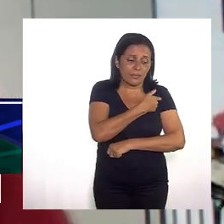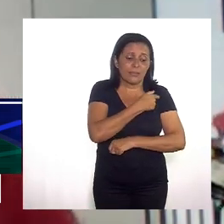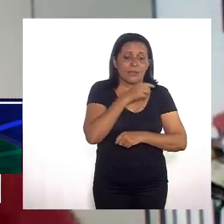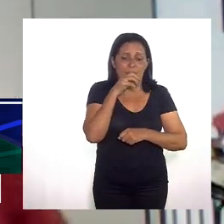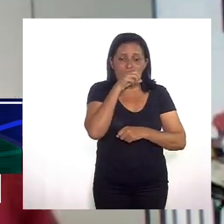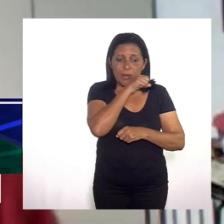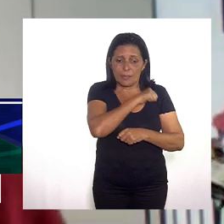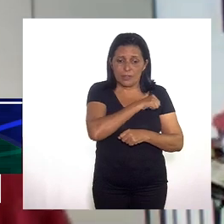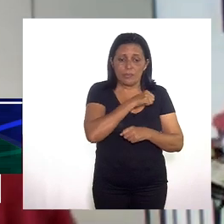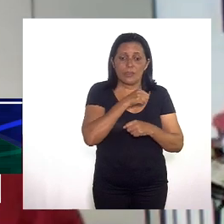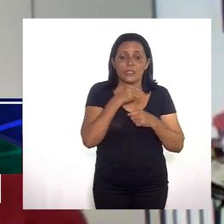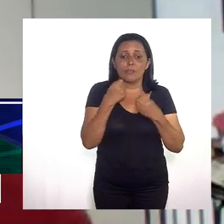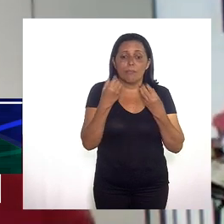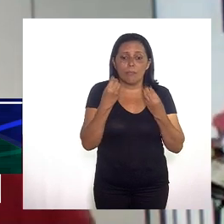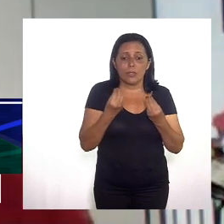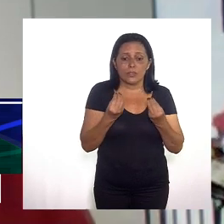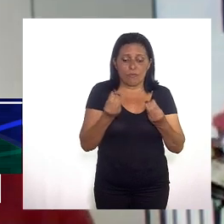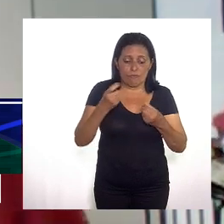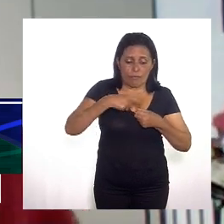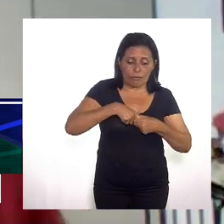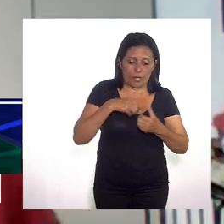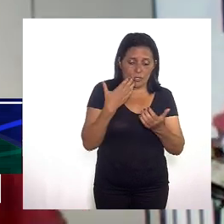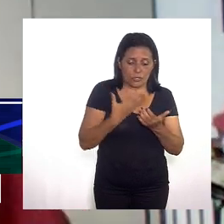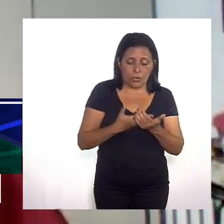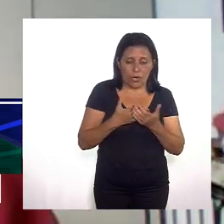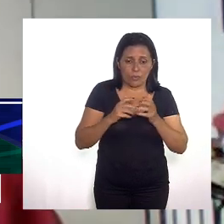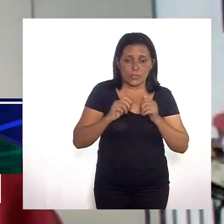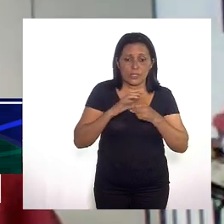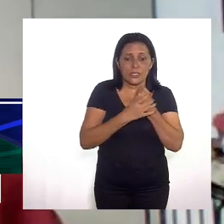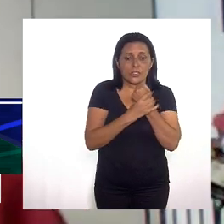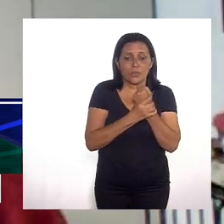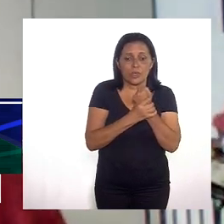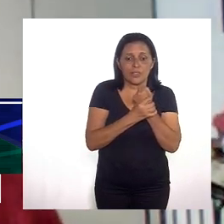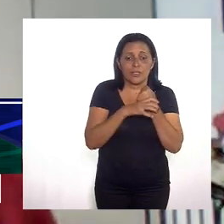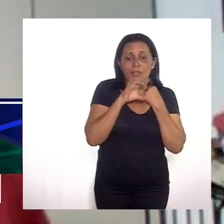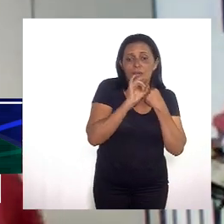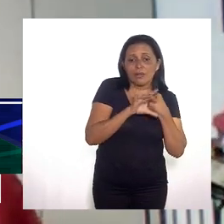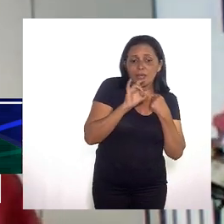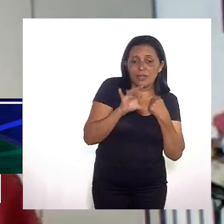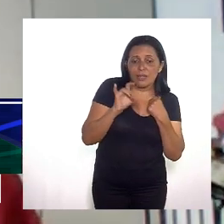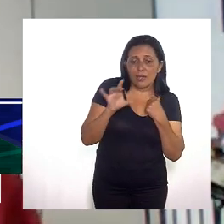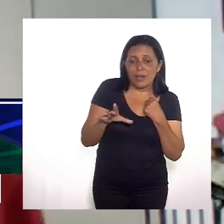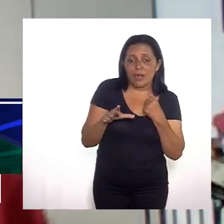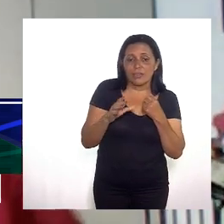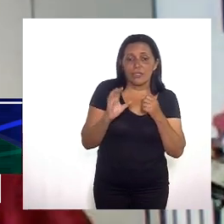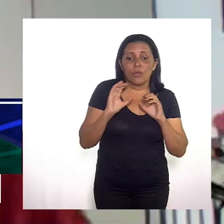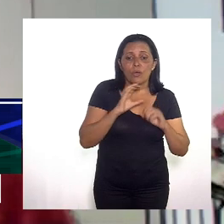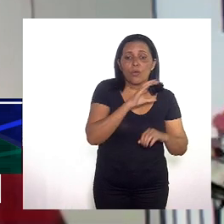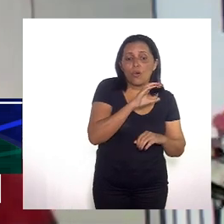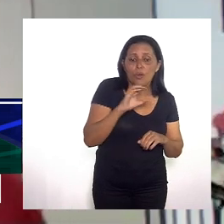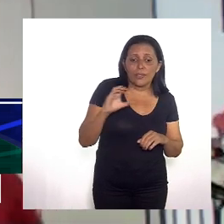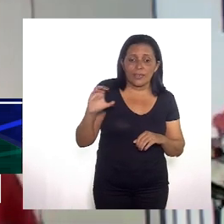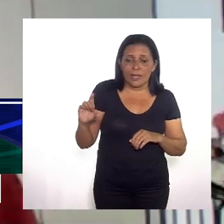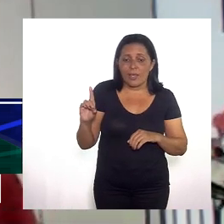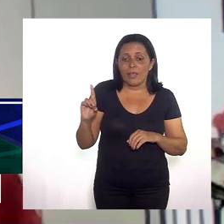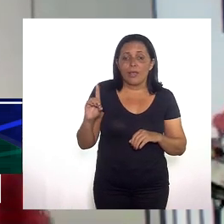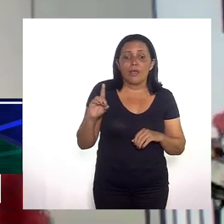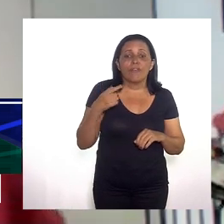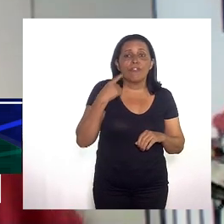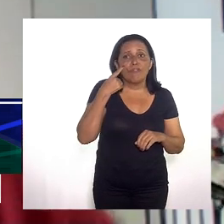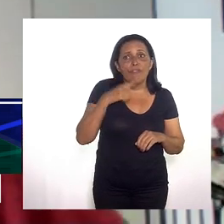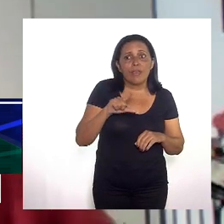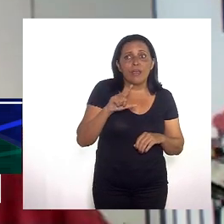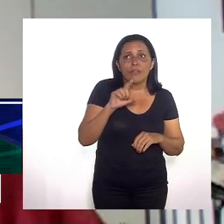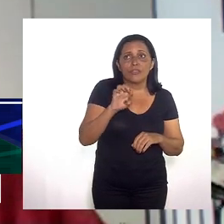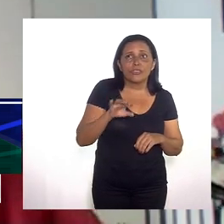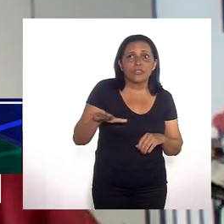voltar às suas atividades com maior segurança. Cabe ao governo do Estado coordenar esse processo. A gente vê em outros estados, o Estado